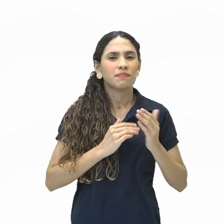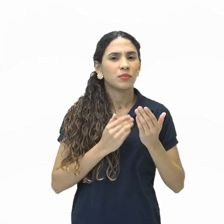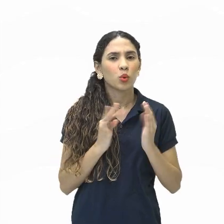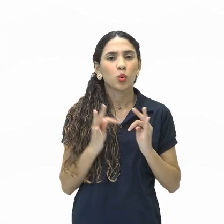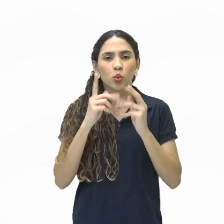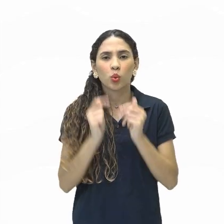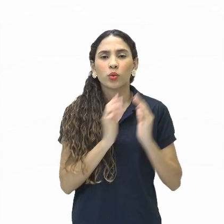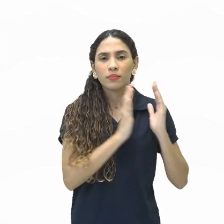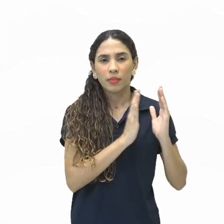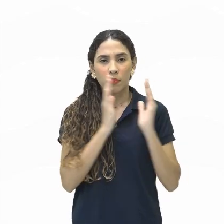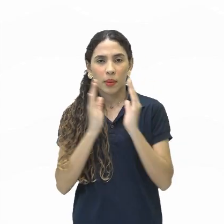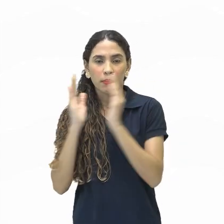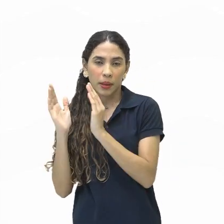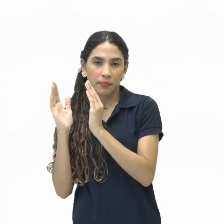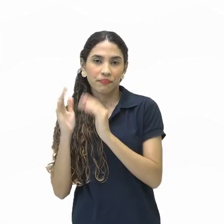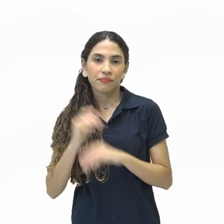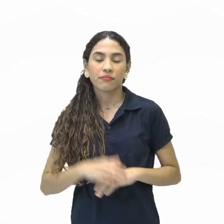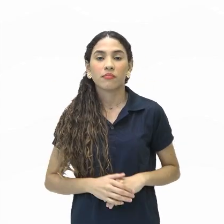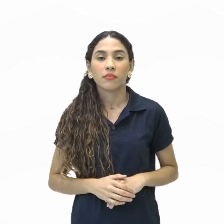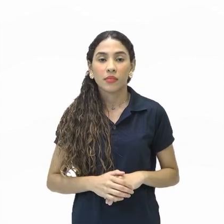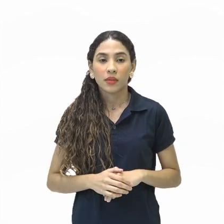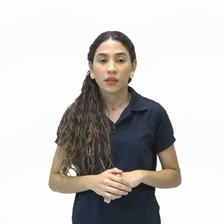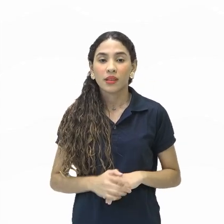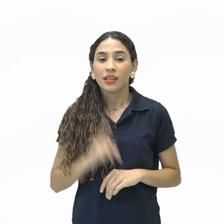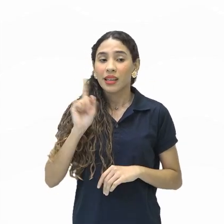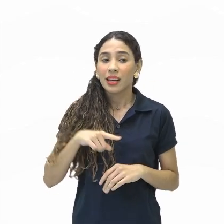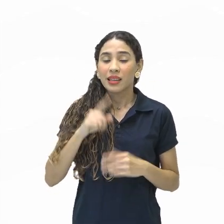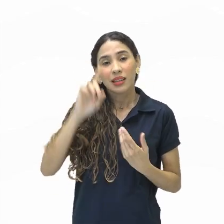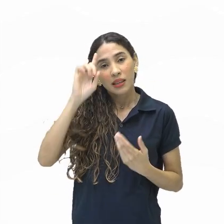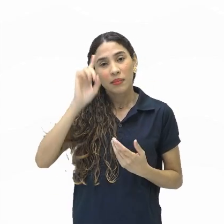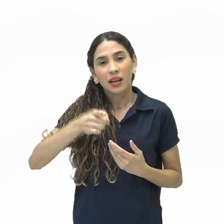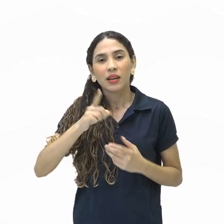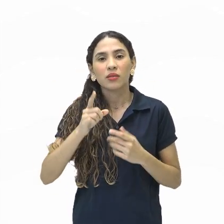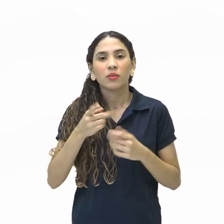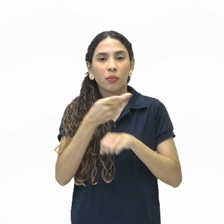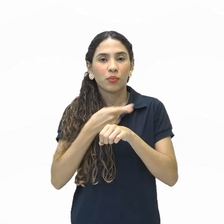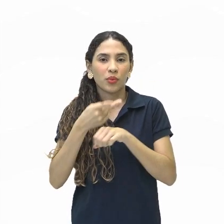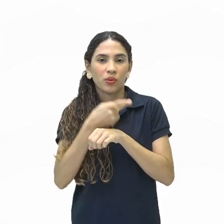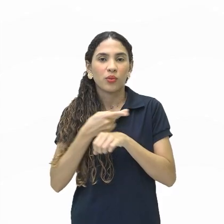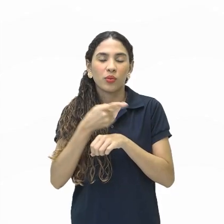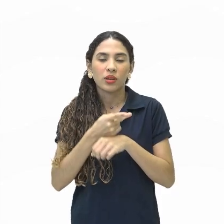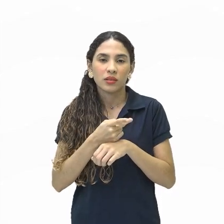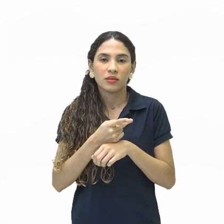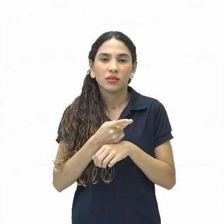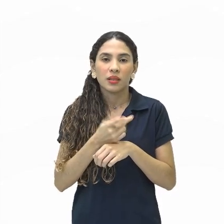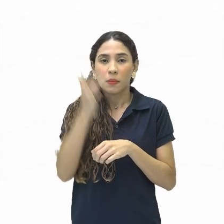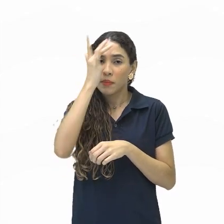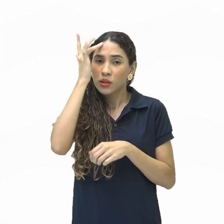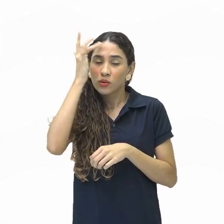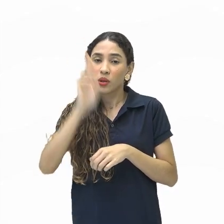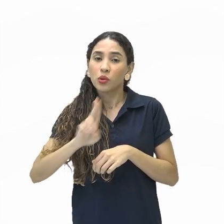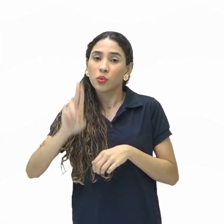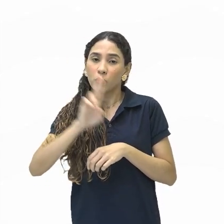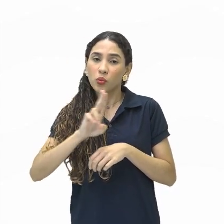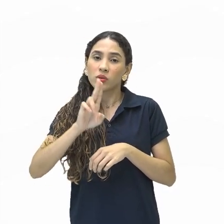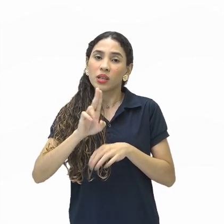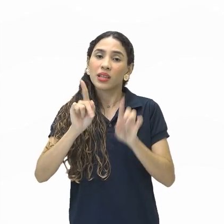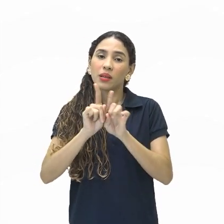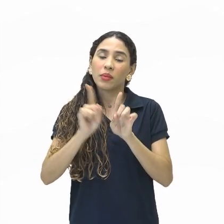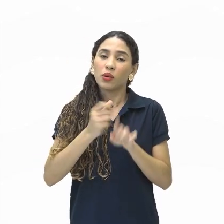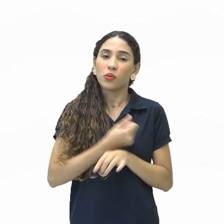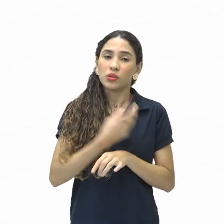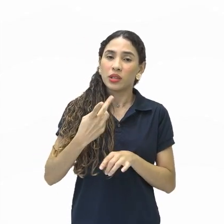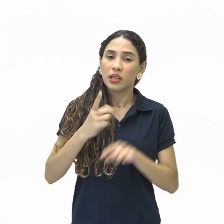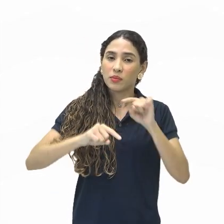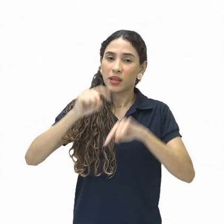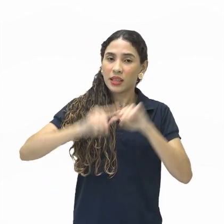processo, né, que é determinado de acordo com a procura pelos consumidores e a quantidade do